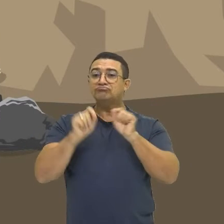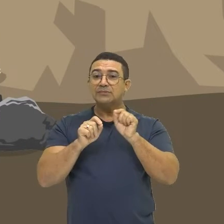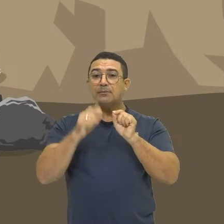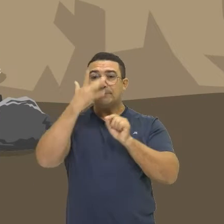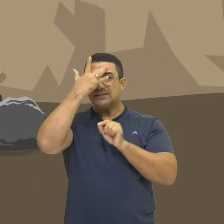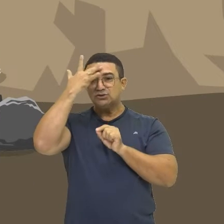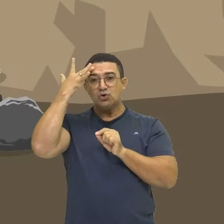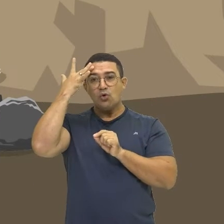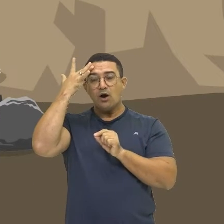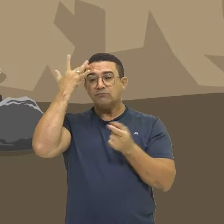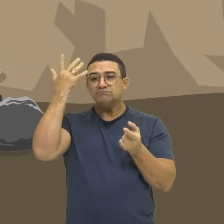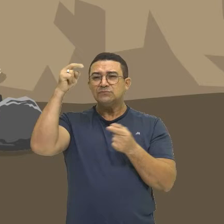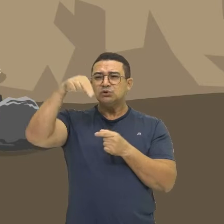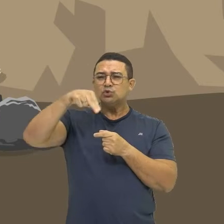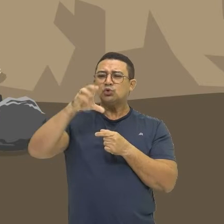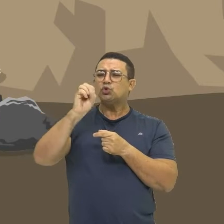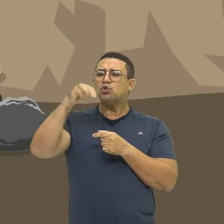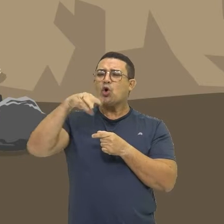cavernas,